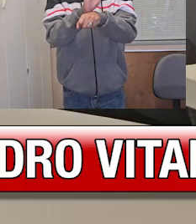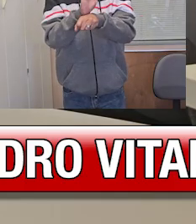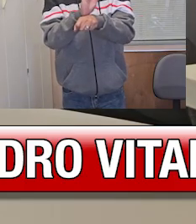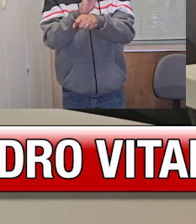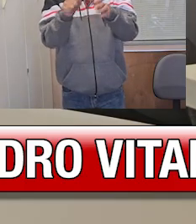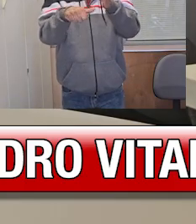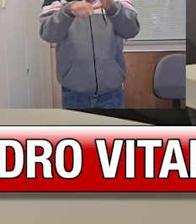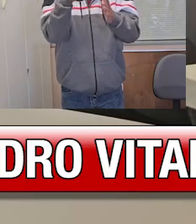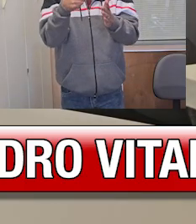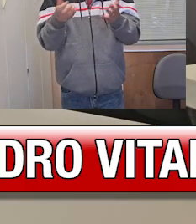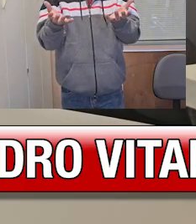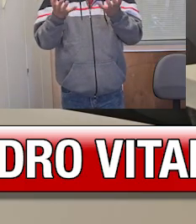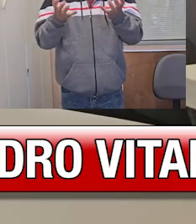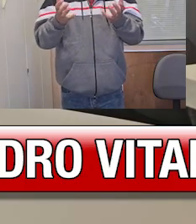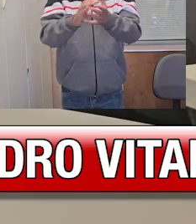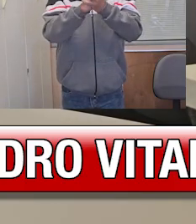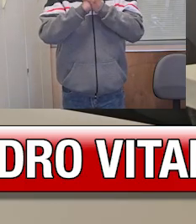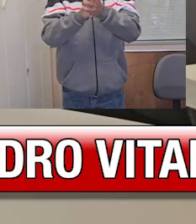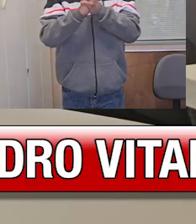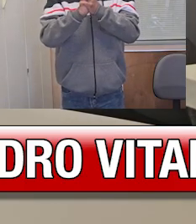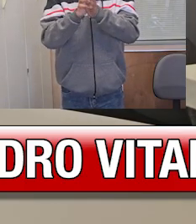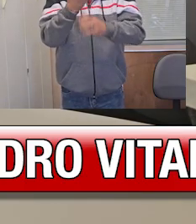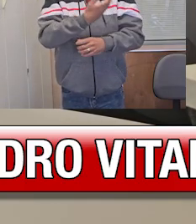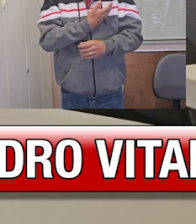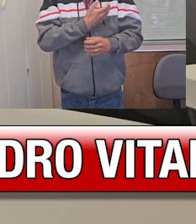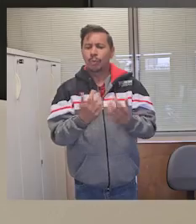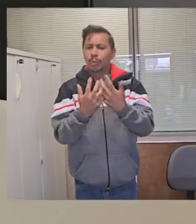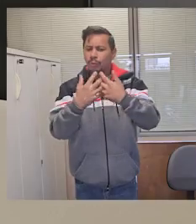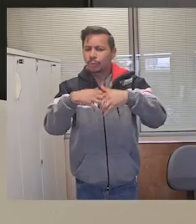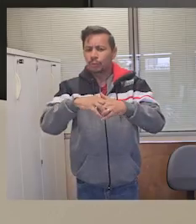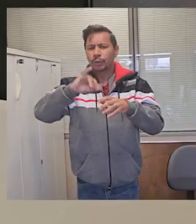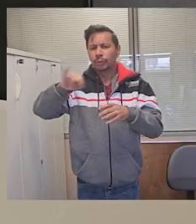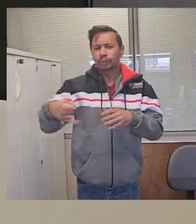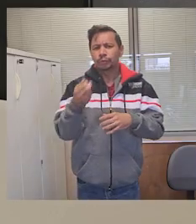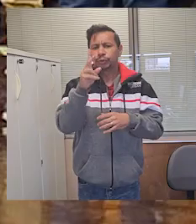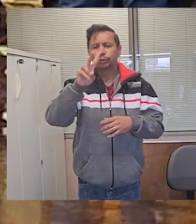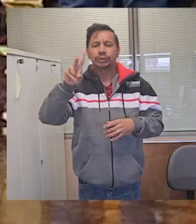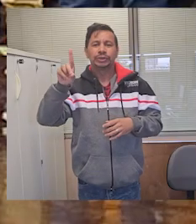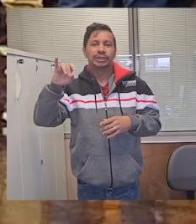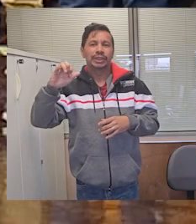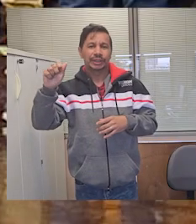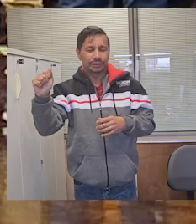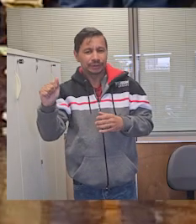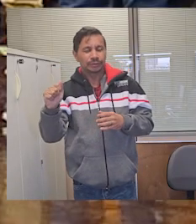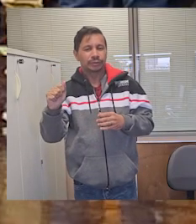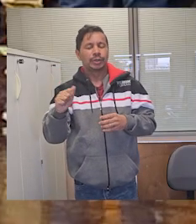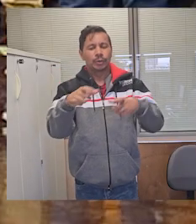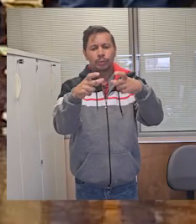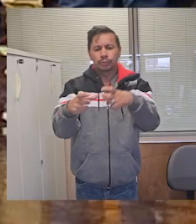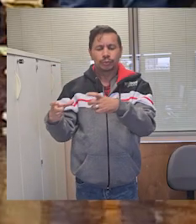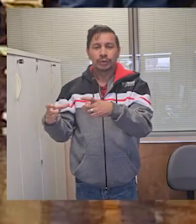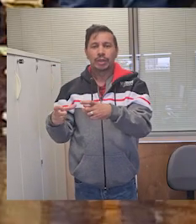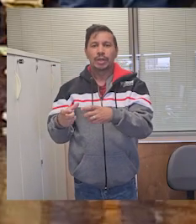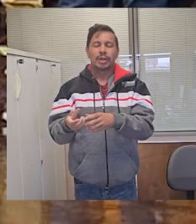Fazendo esse vídeo, primeiro para parabenizar os companheiros metalúrgicos de Jundiaí região, que